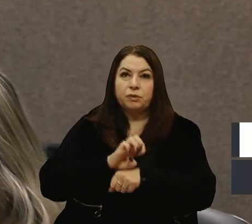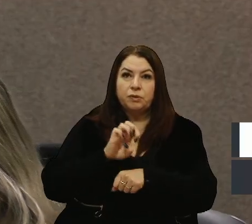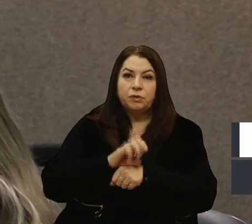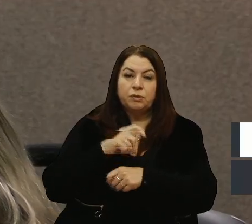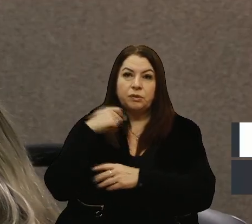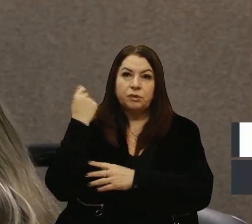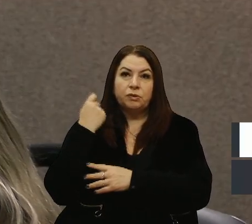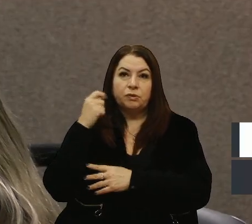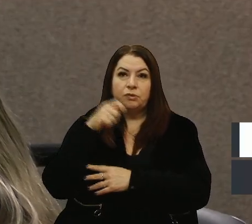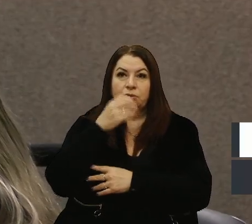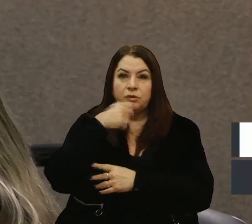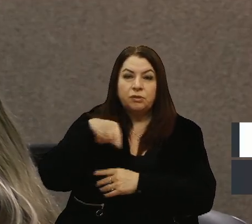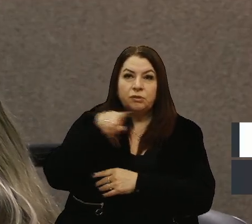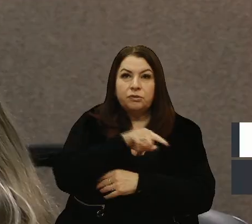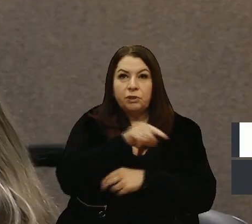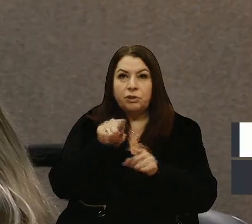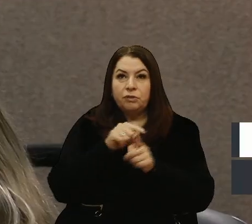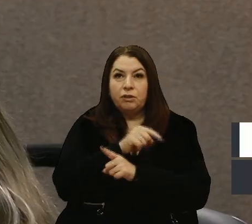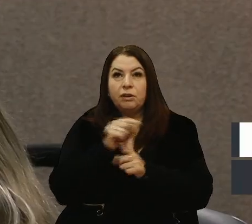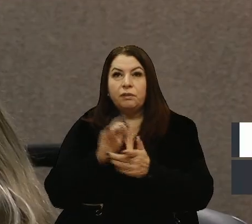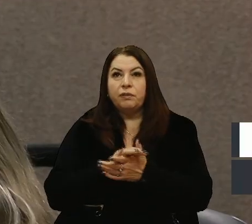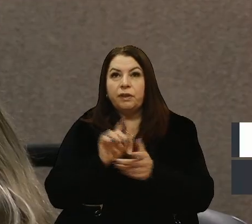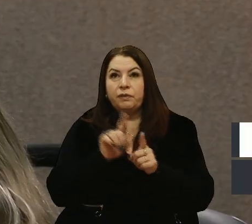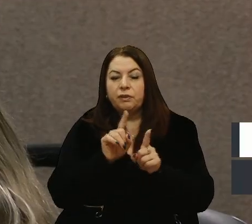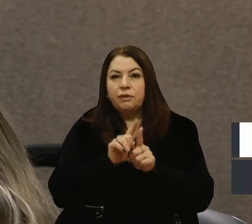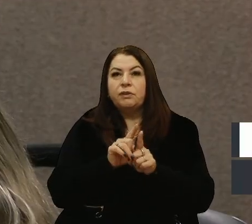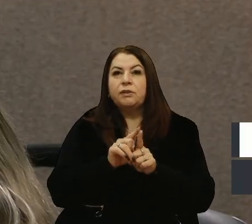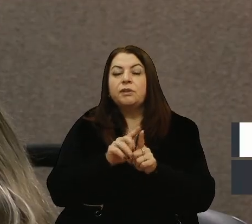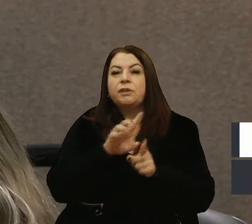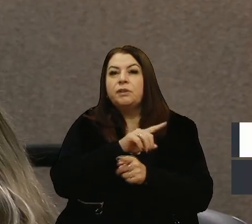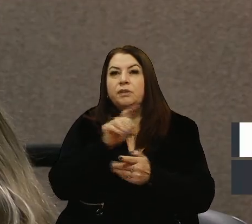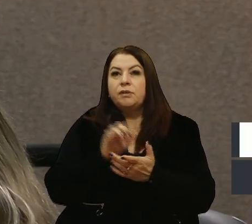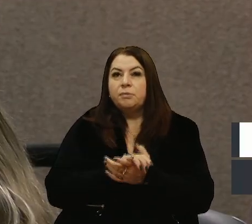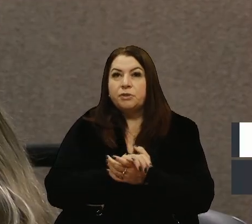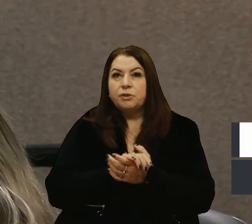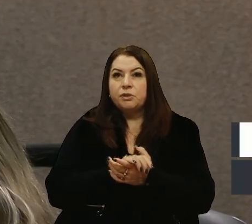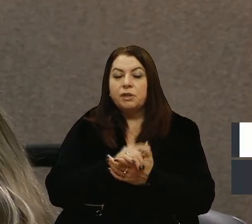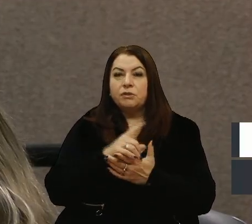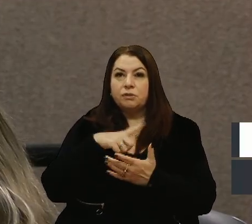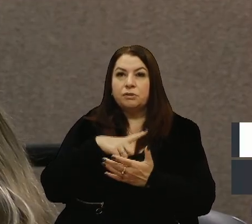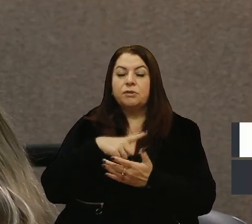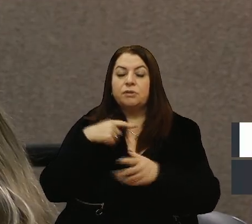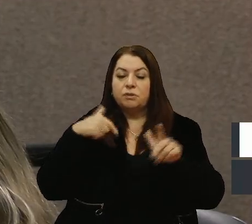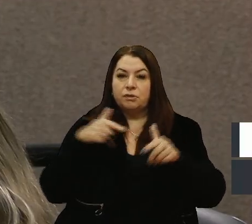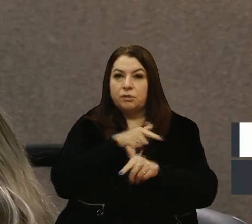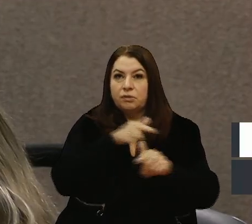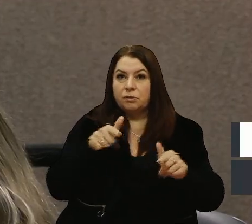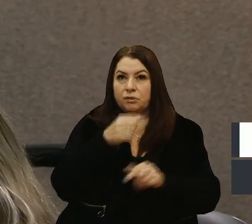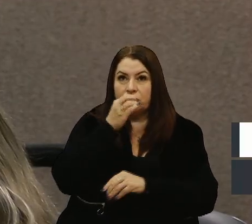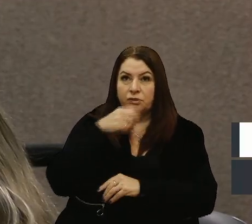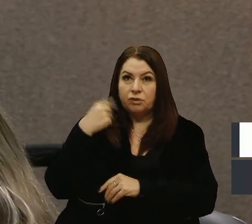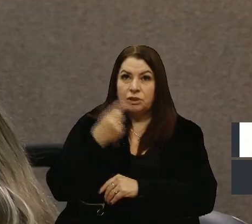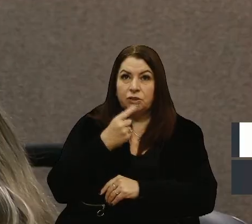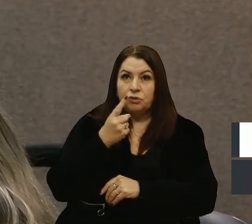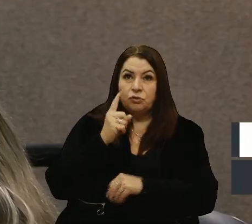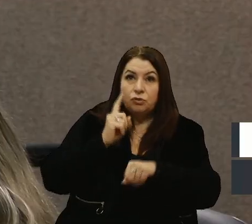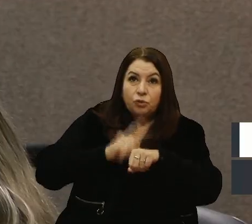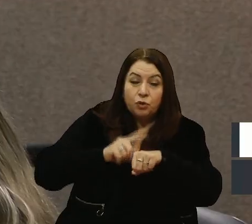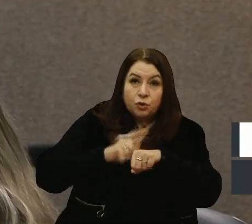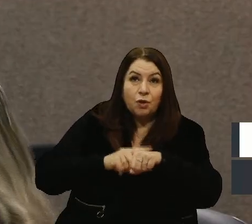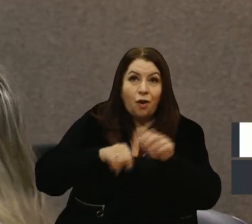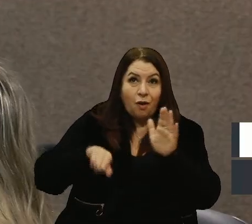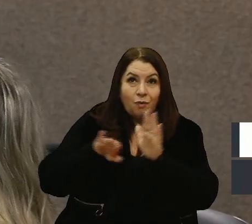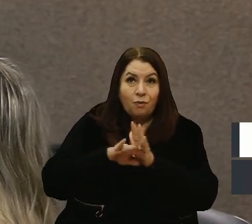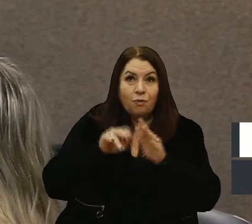Grande do Sul aqui em Caxias do Sul. Então, estaremos visitando uma empresa aí e eu quero dizer aos trabalhadores de Caxias do Sul, chegou a nossa hora,